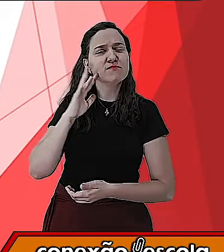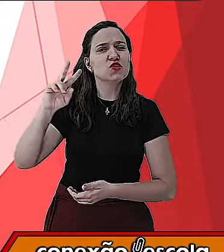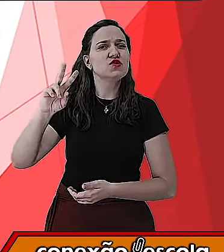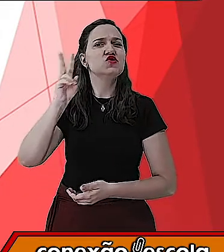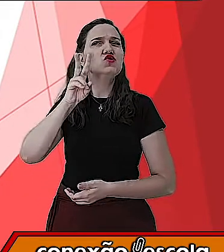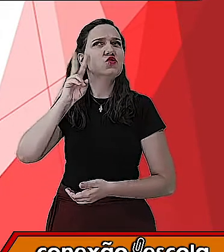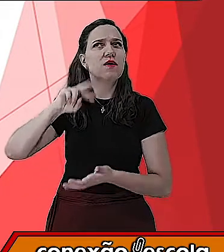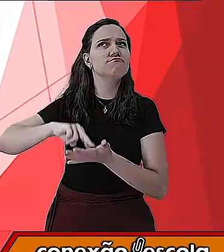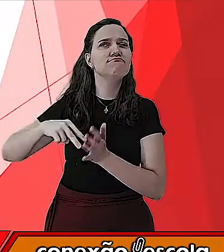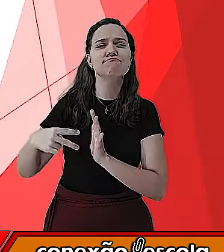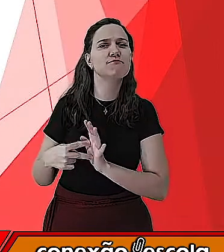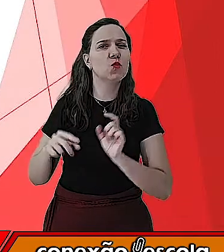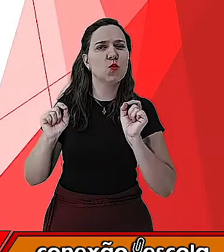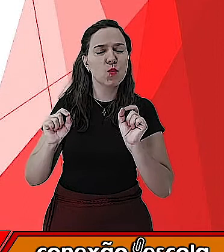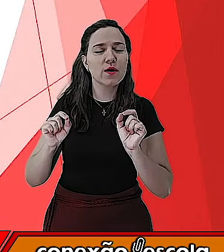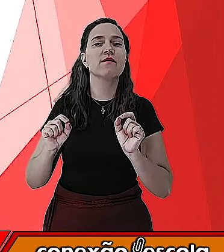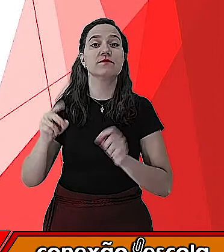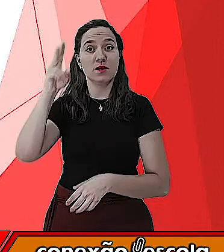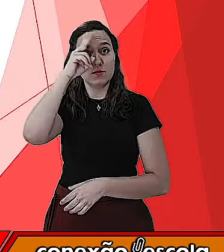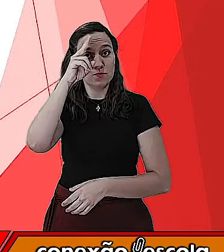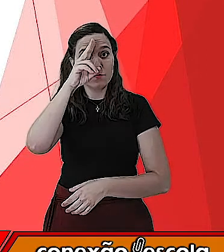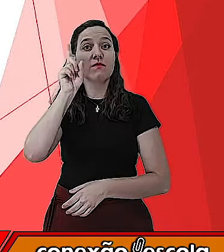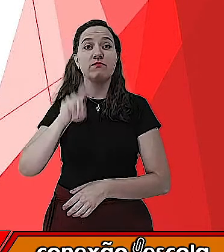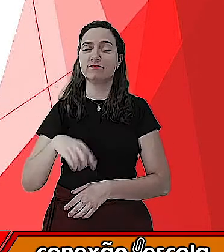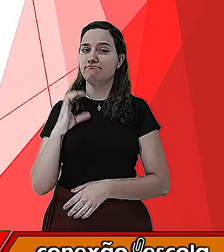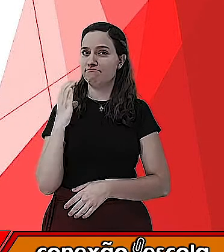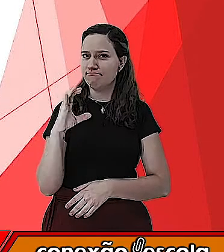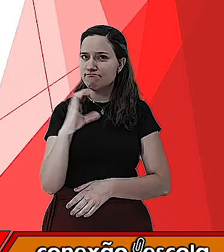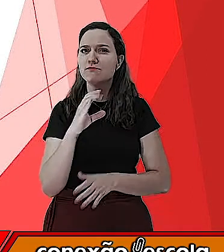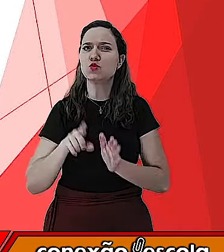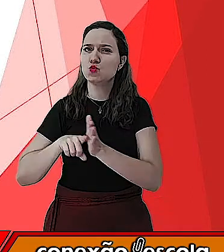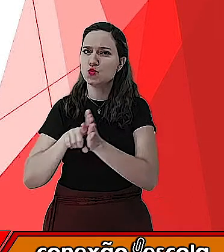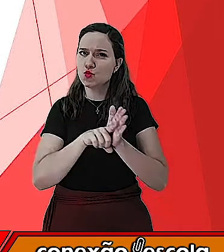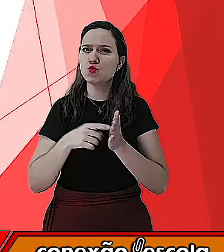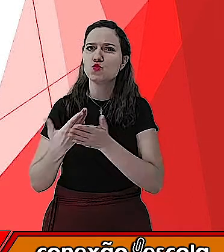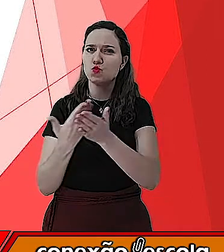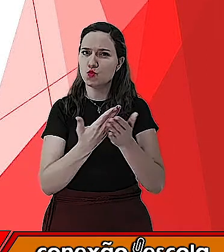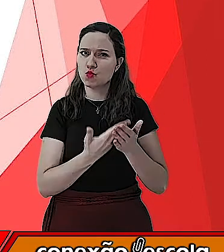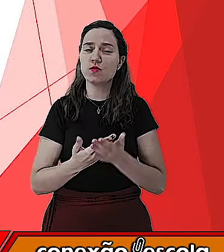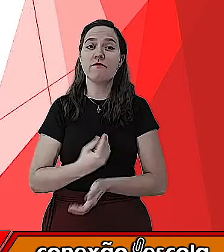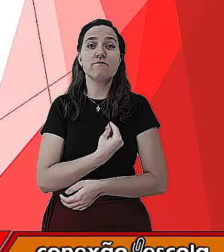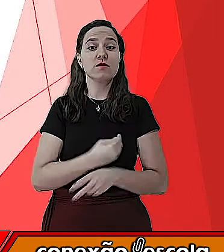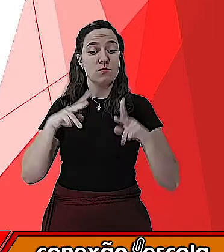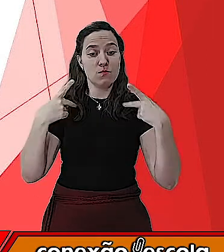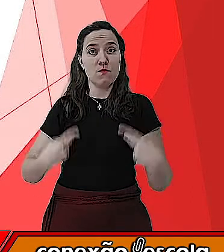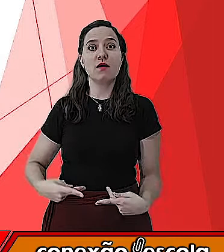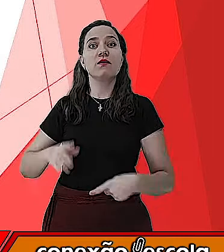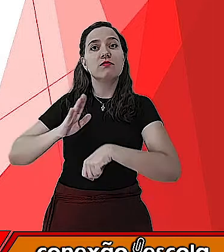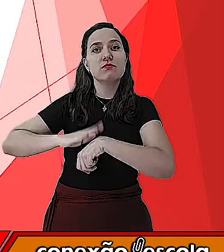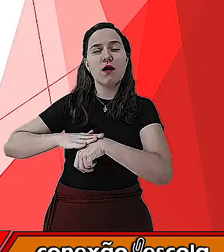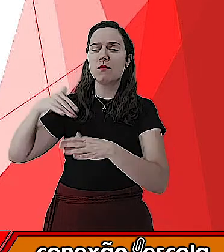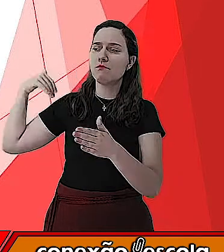história? É a ciência que estuda a vida do homem através do tempo. Ou